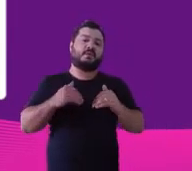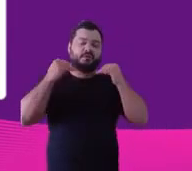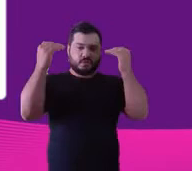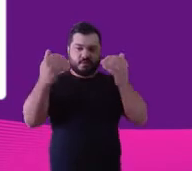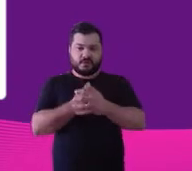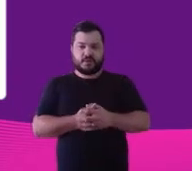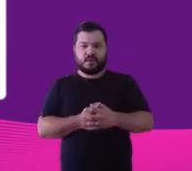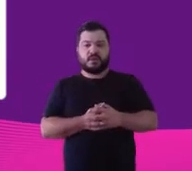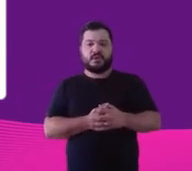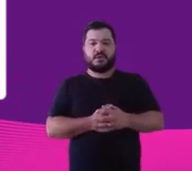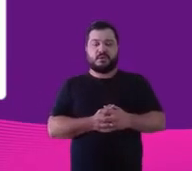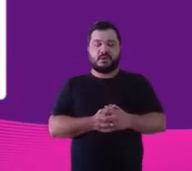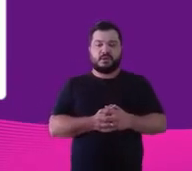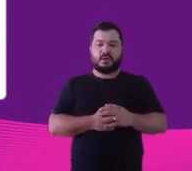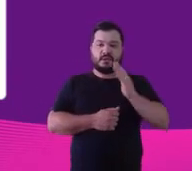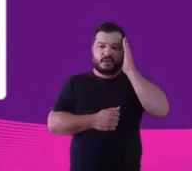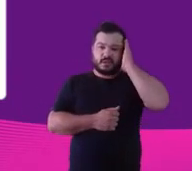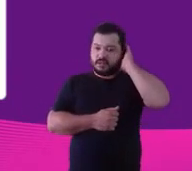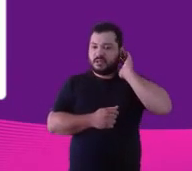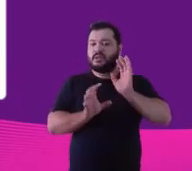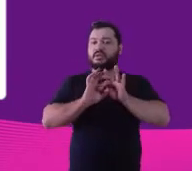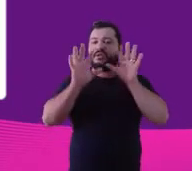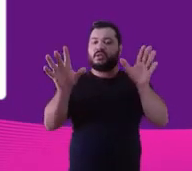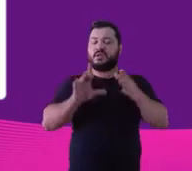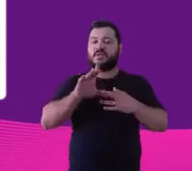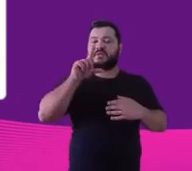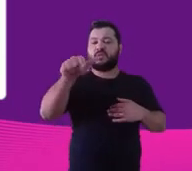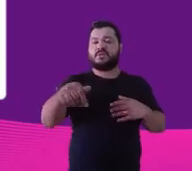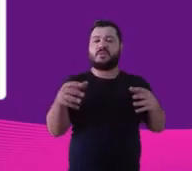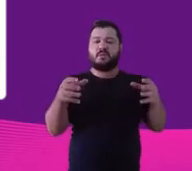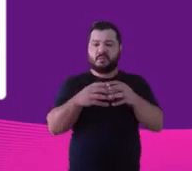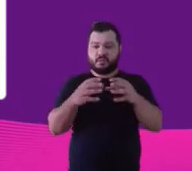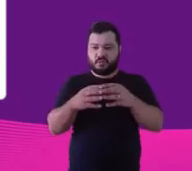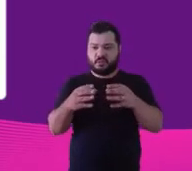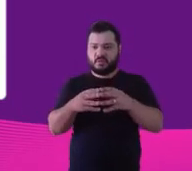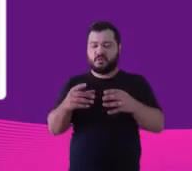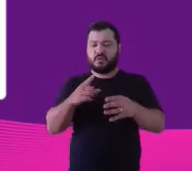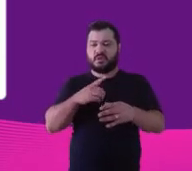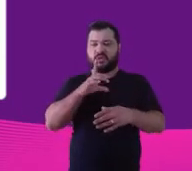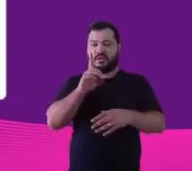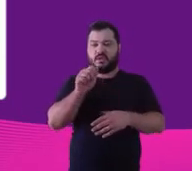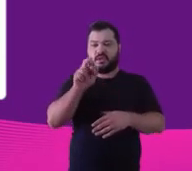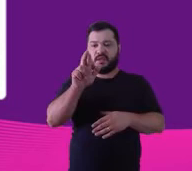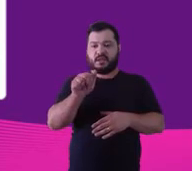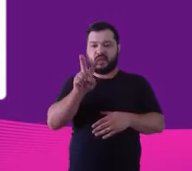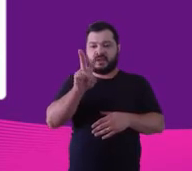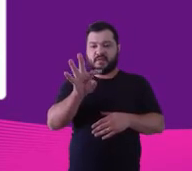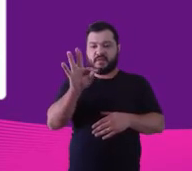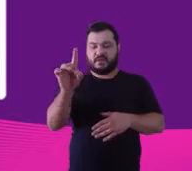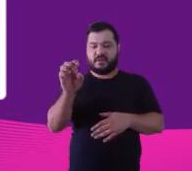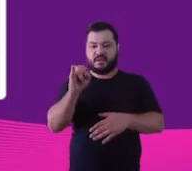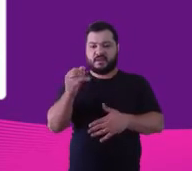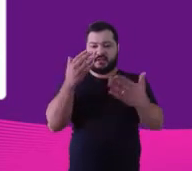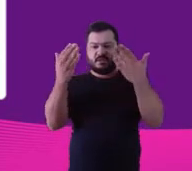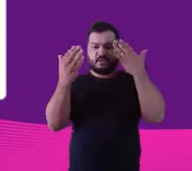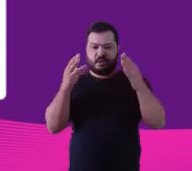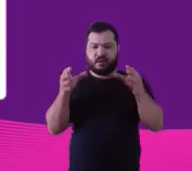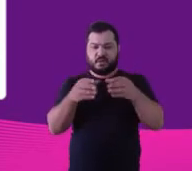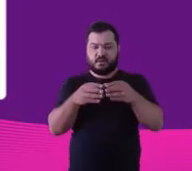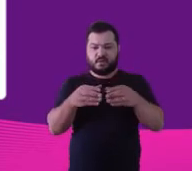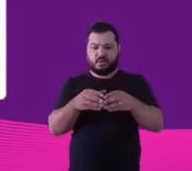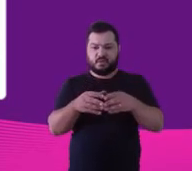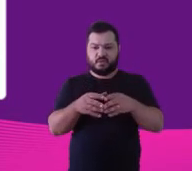em termos de sobrevida livre de progressão para o grupo que fez o da área de t&d quando comparado ao grupo